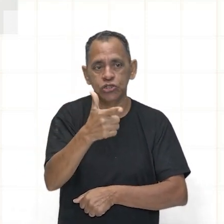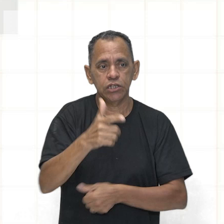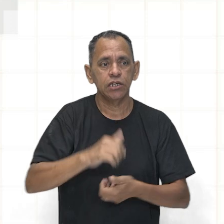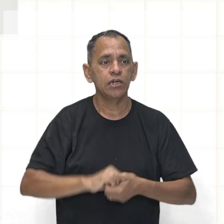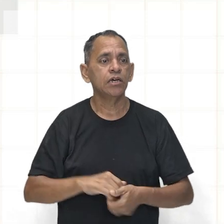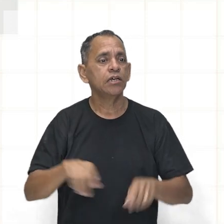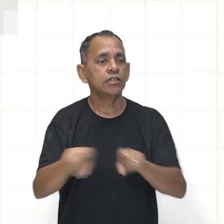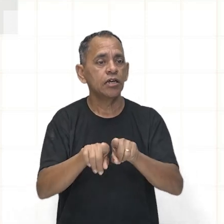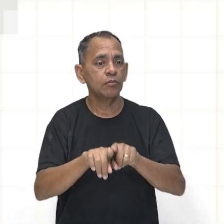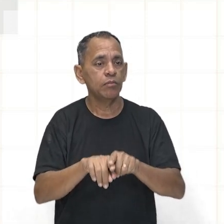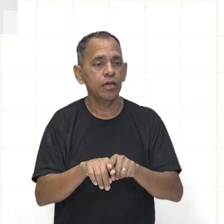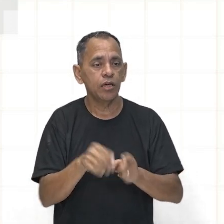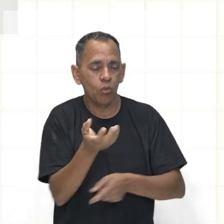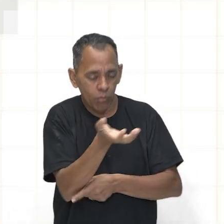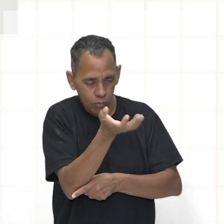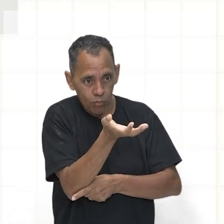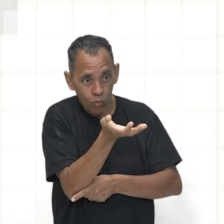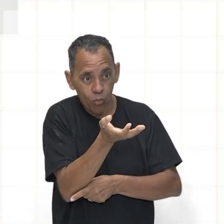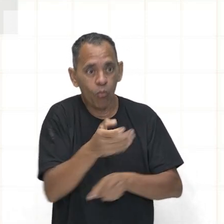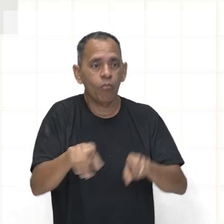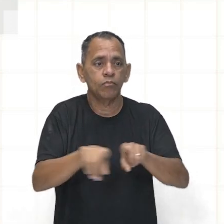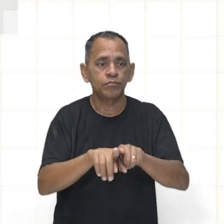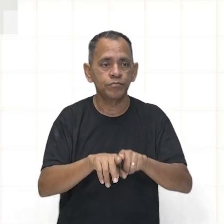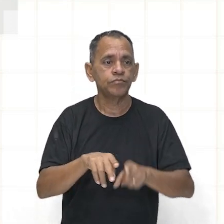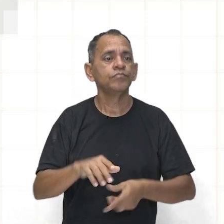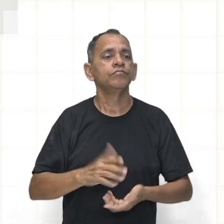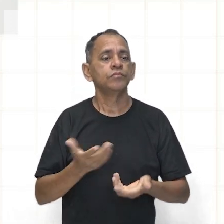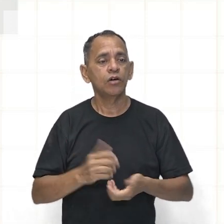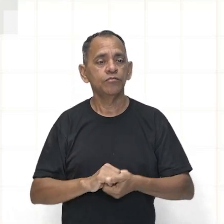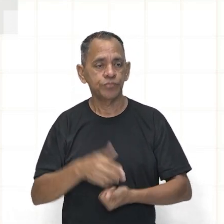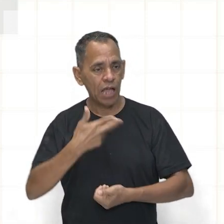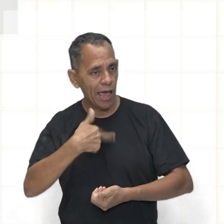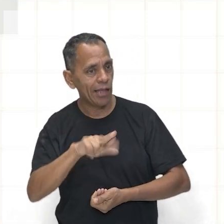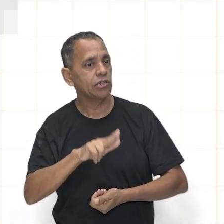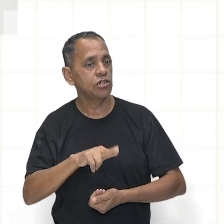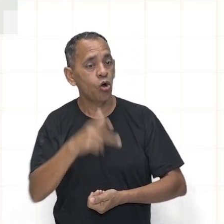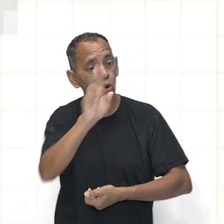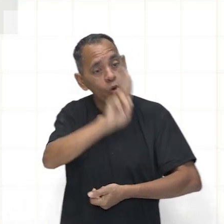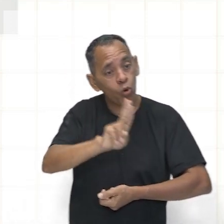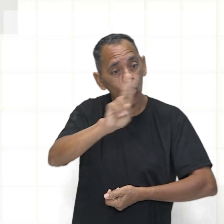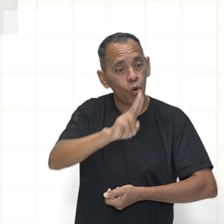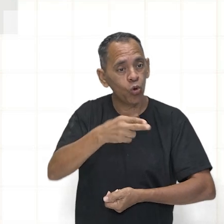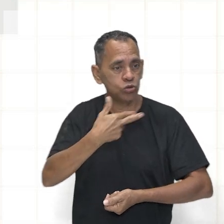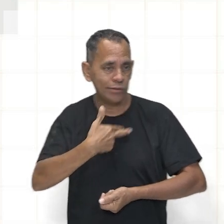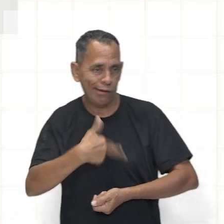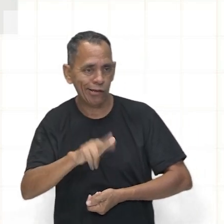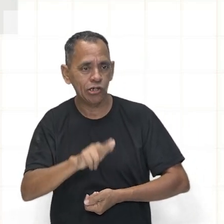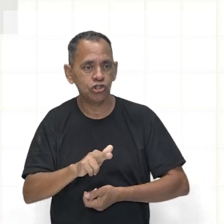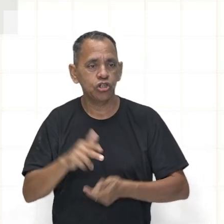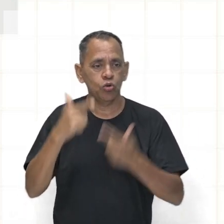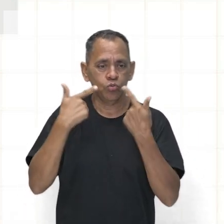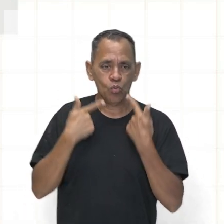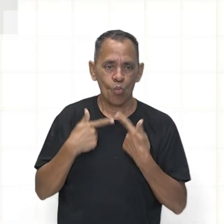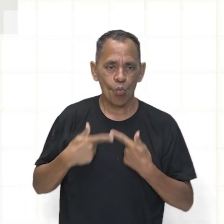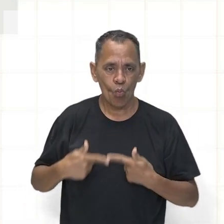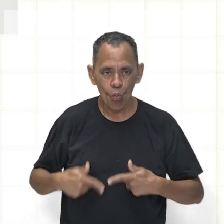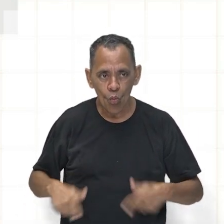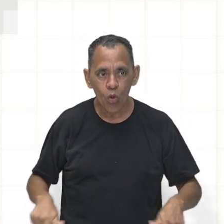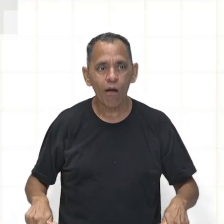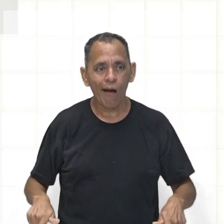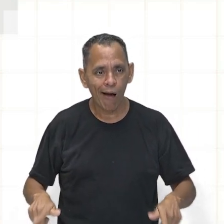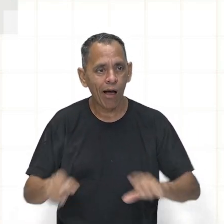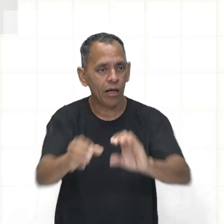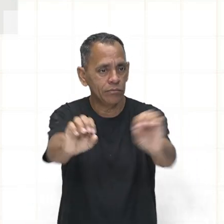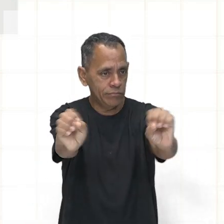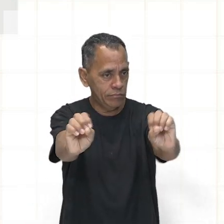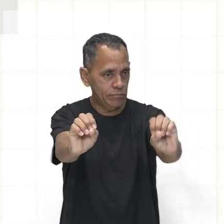sistema eleitoral. Temos em relação à religião a aplicação do Estado laico, ou seja,